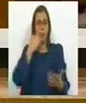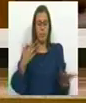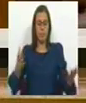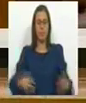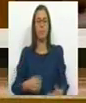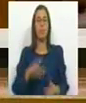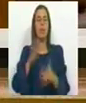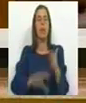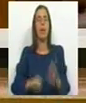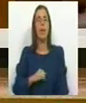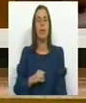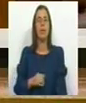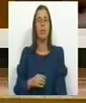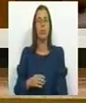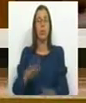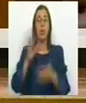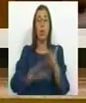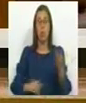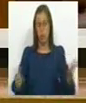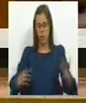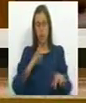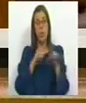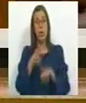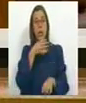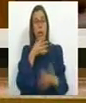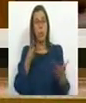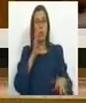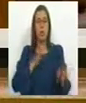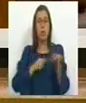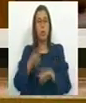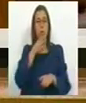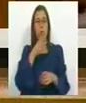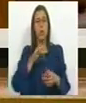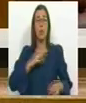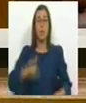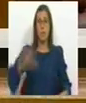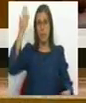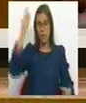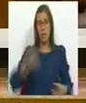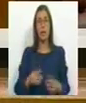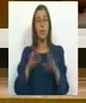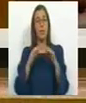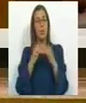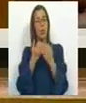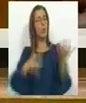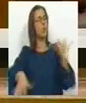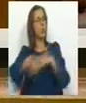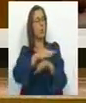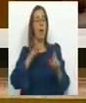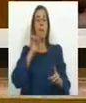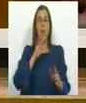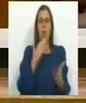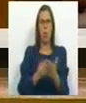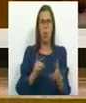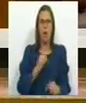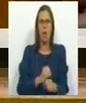Meus caros colegas deputados, senhoras e senhores deputados, Sr. Presidente, uma sociedade que desvaloriza